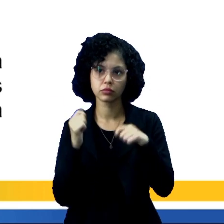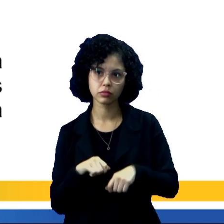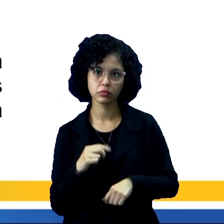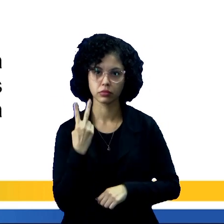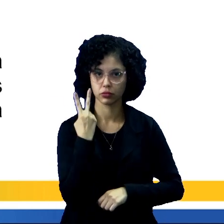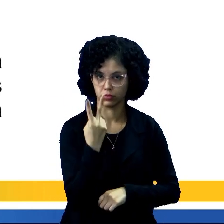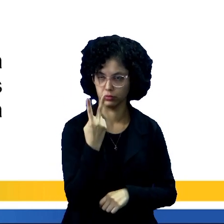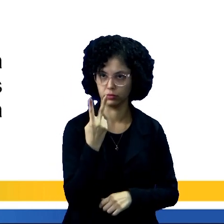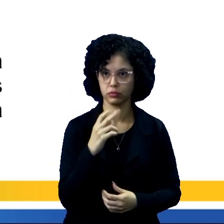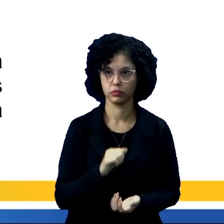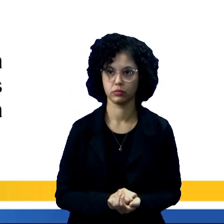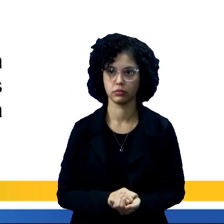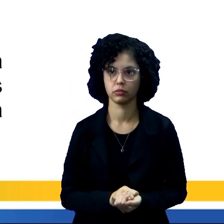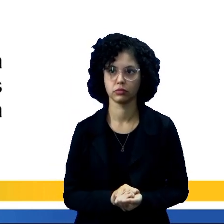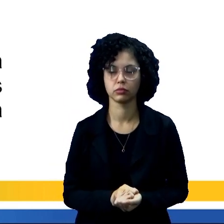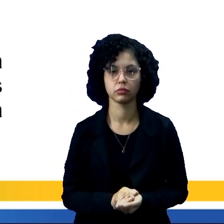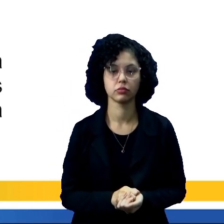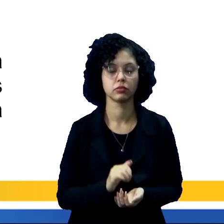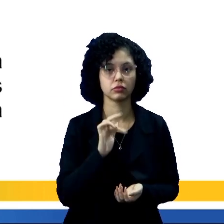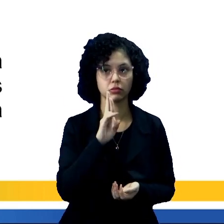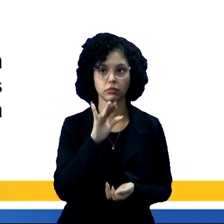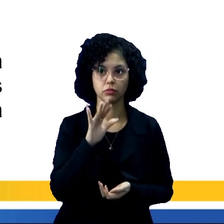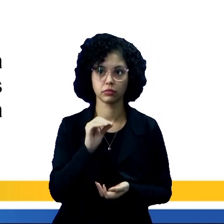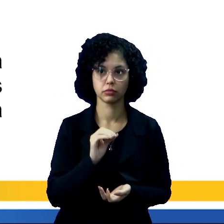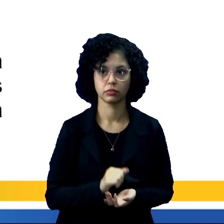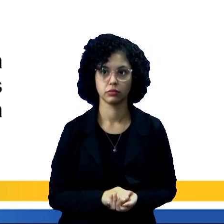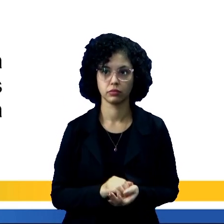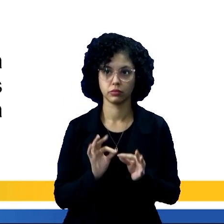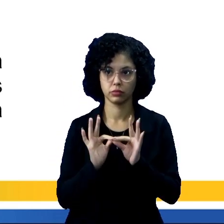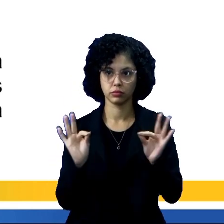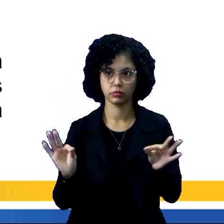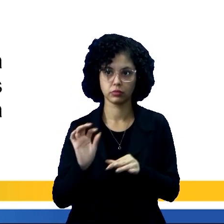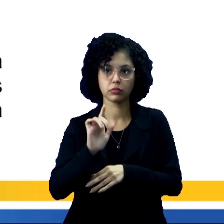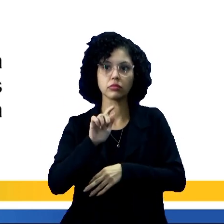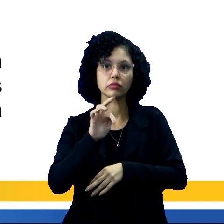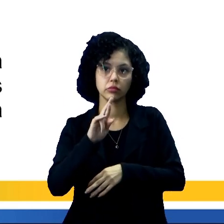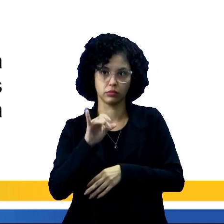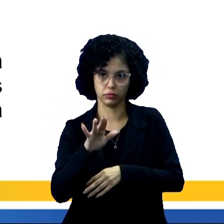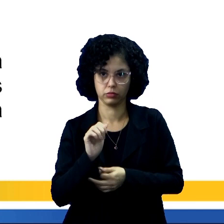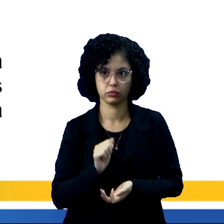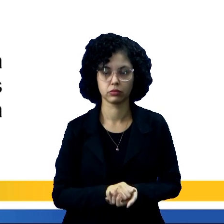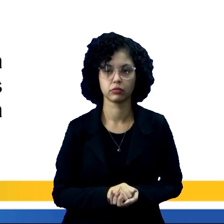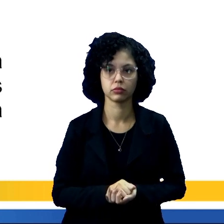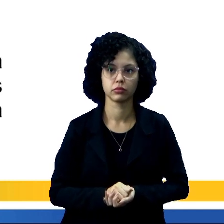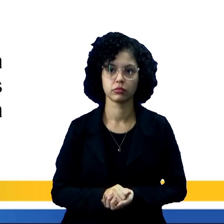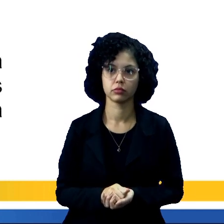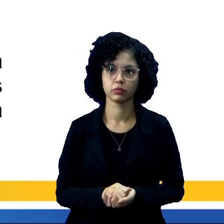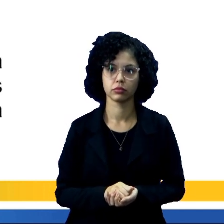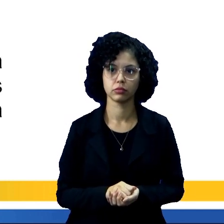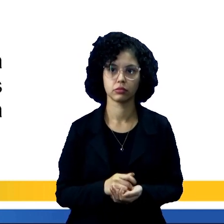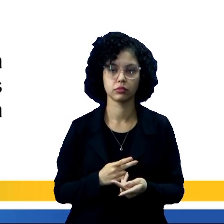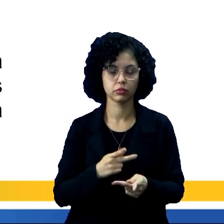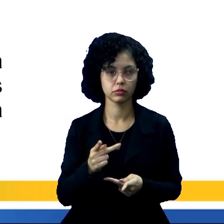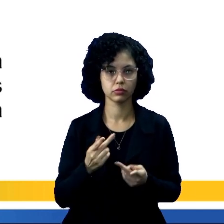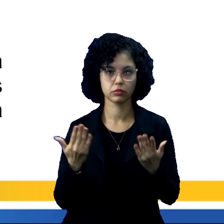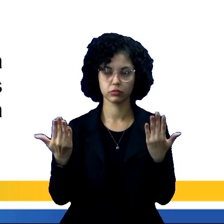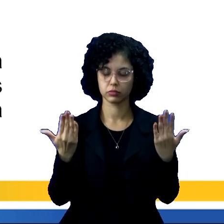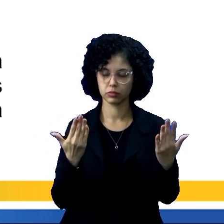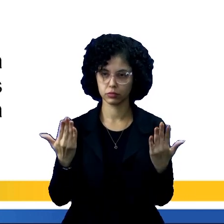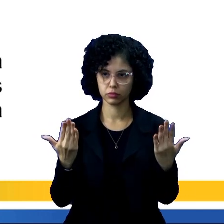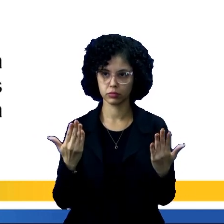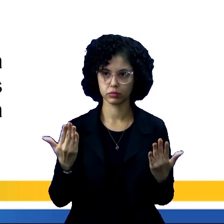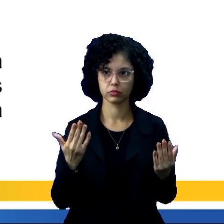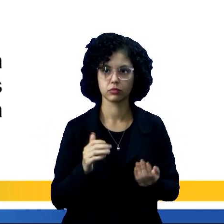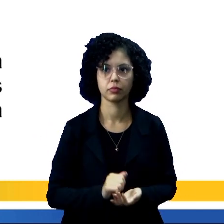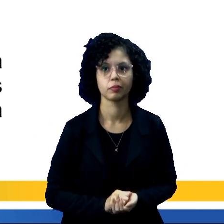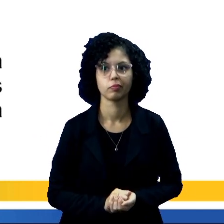possui dois círculos com raios de medidas equivalentes e